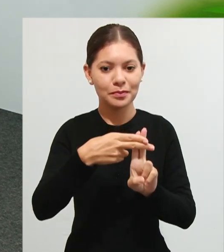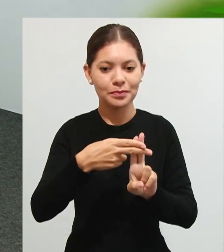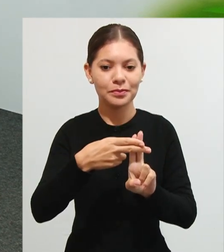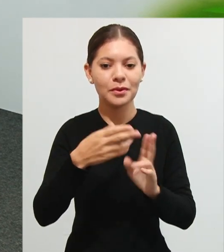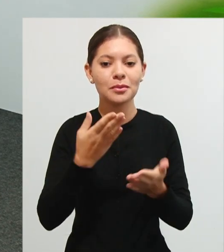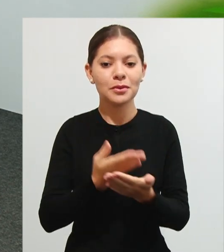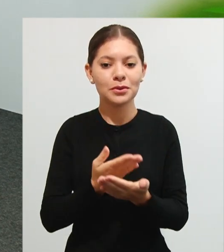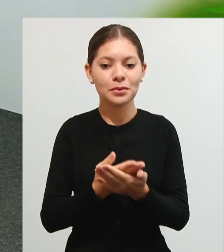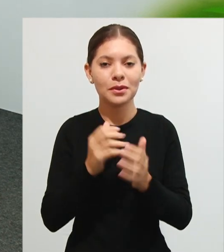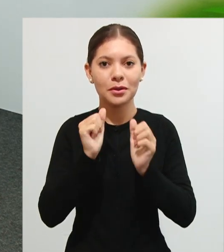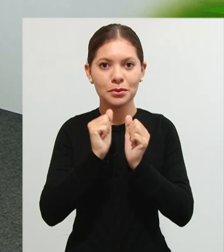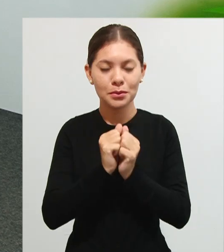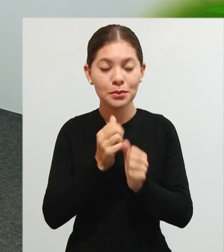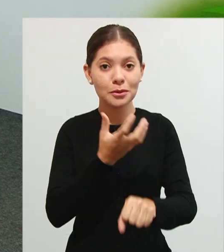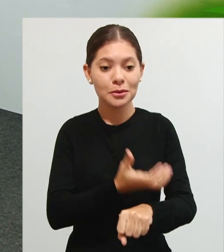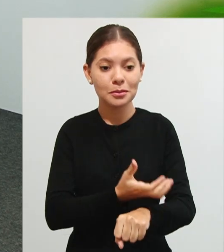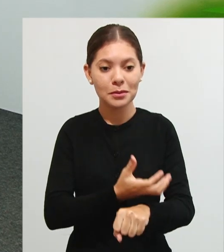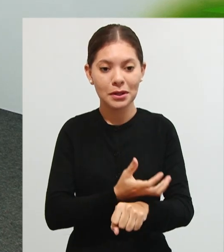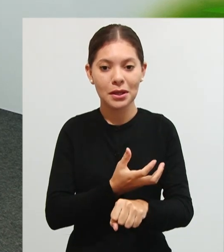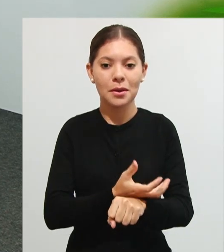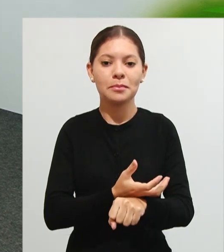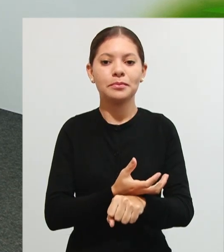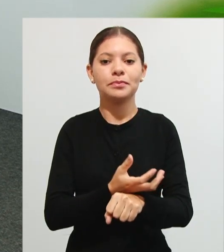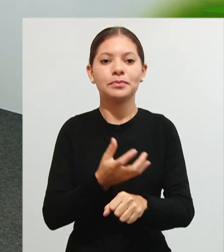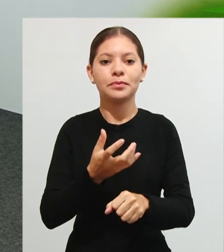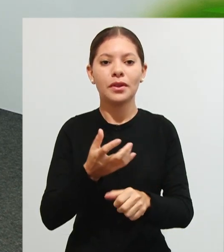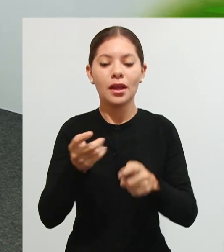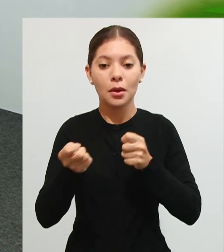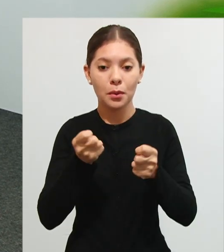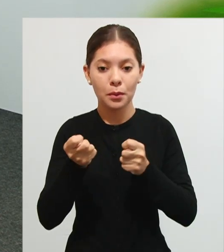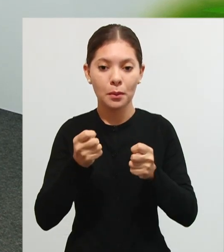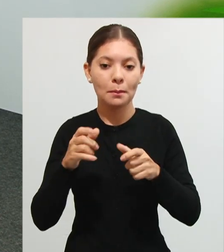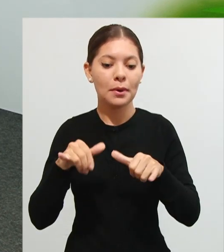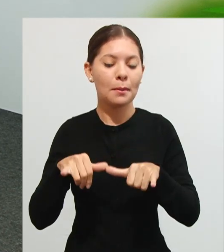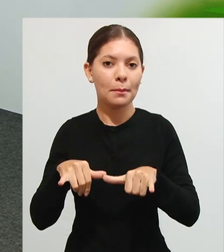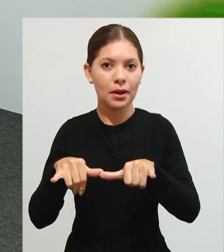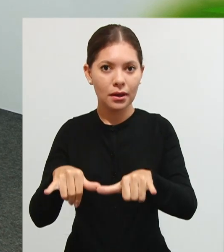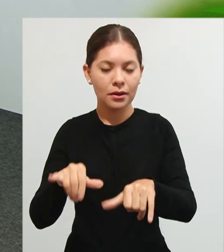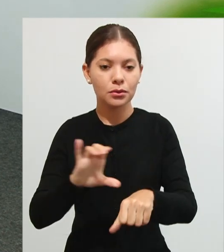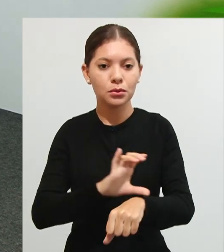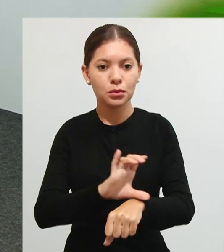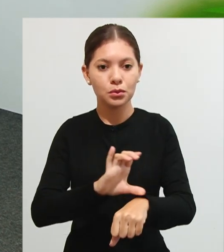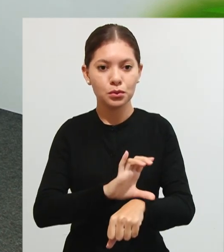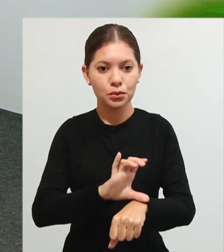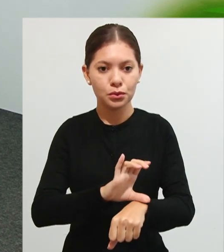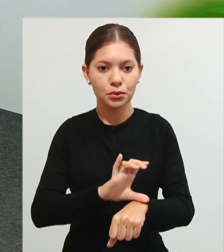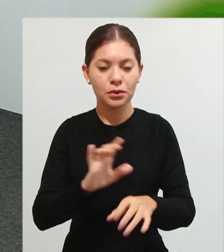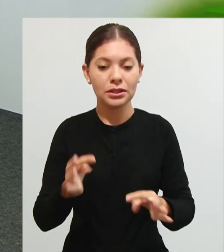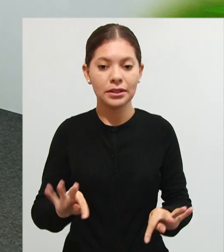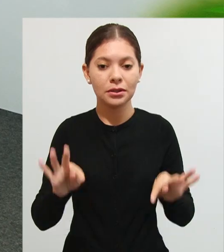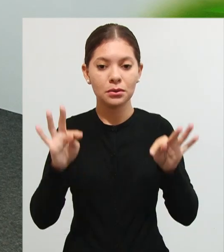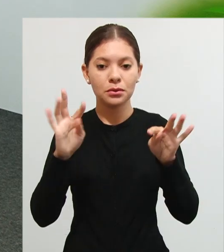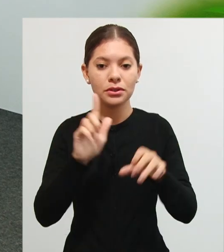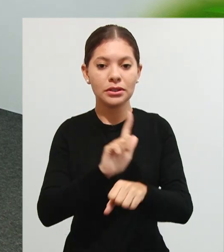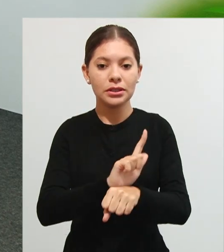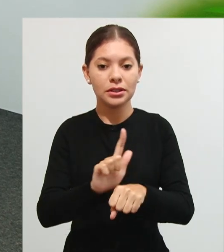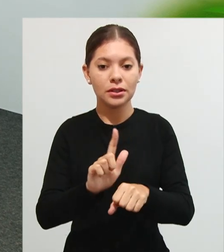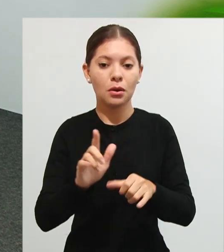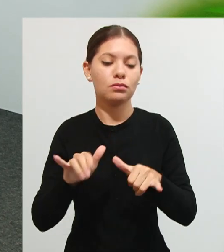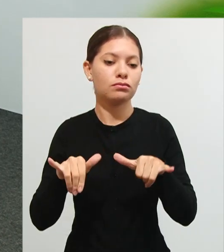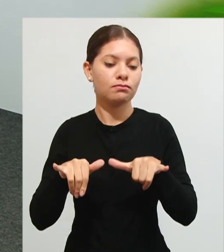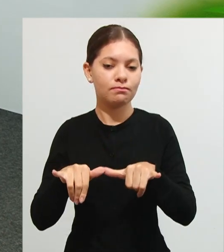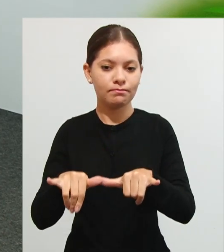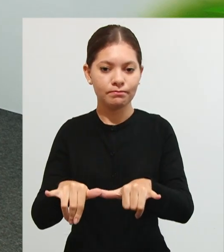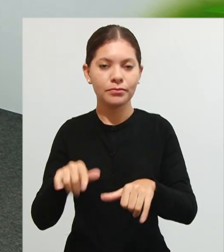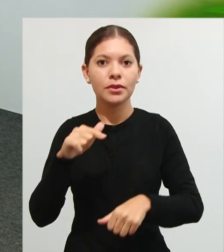disciplina Economia e Mercado no curso de Tecnólogo e Gestão Comercial. Estamos aqui no estúdio de gravação do IFRO, do